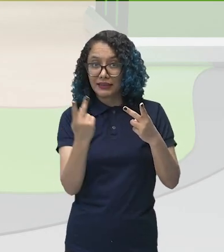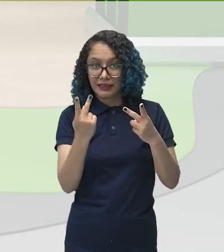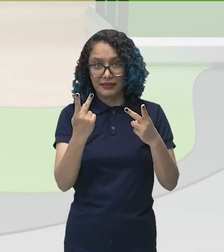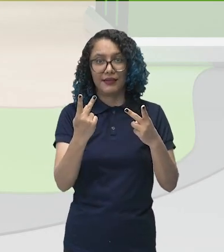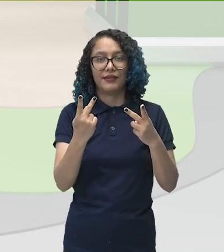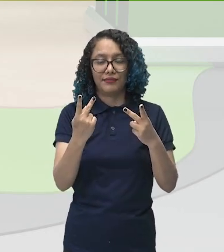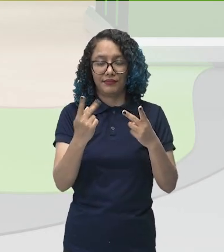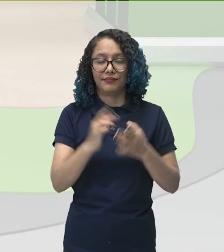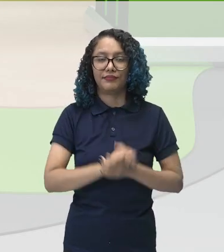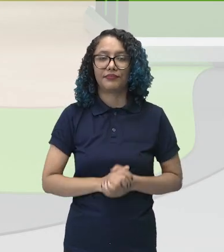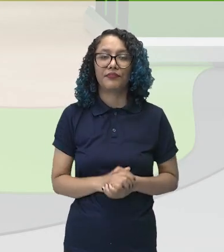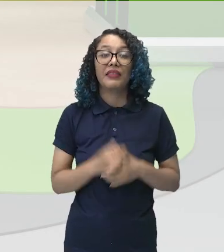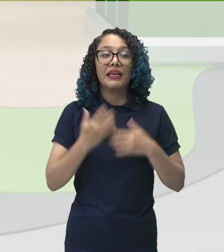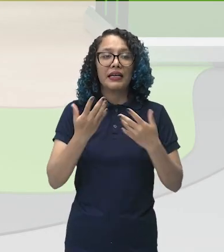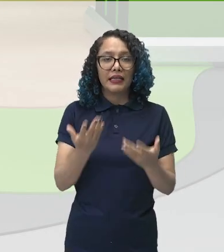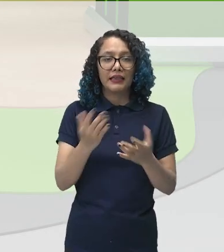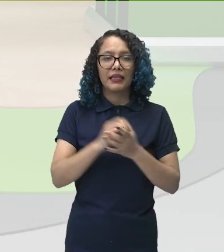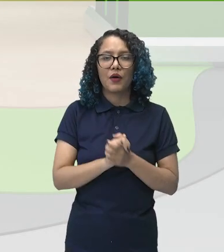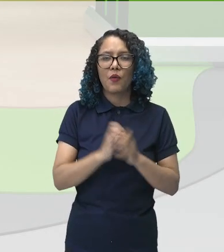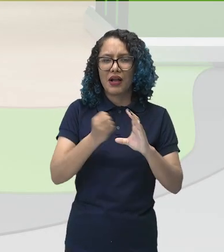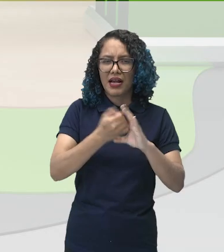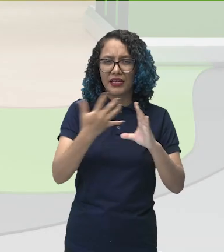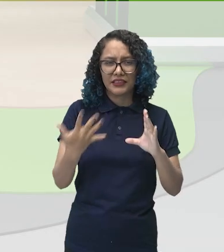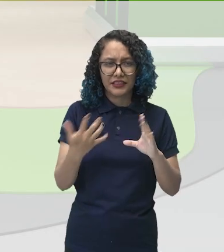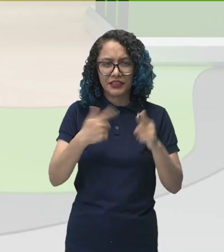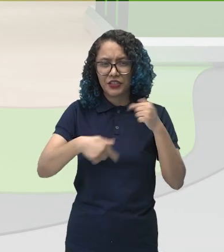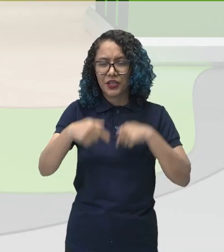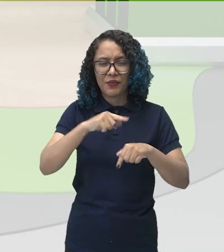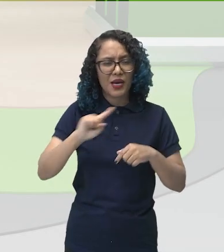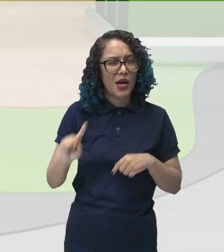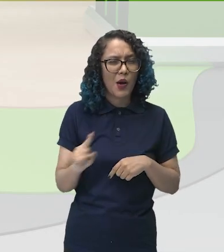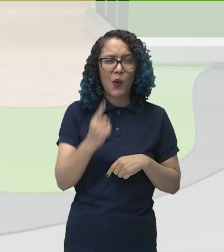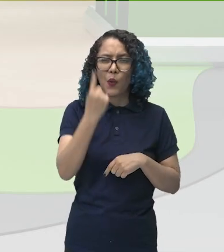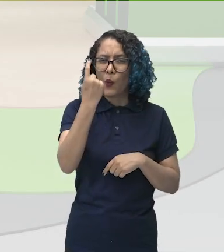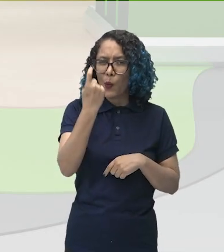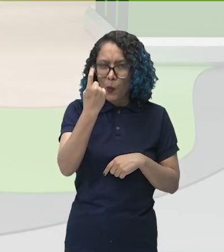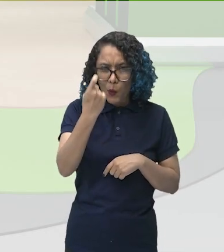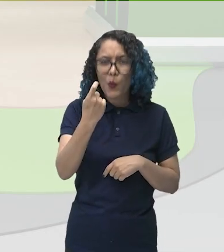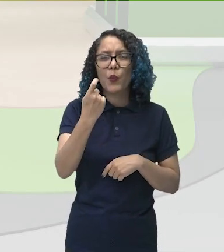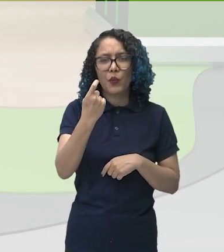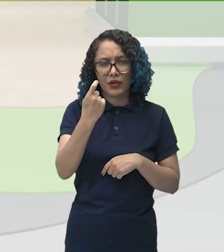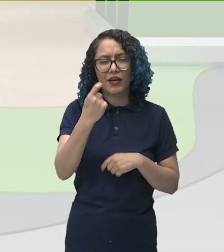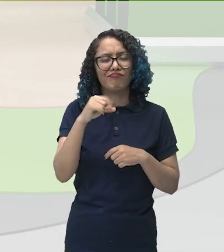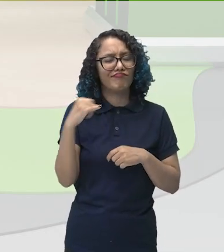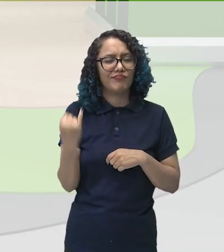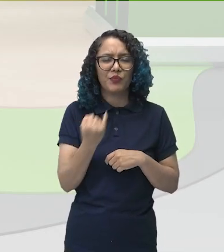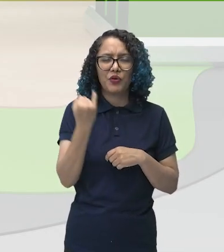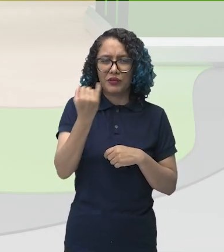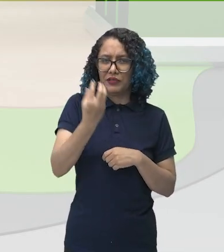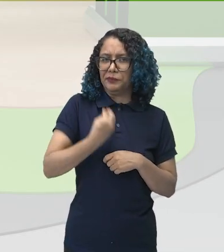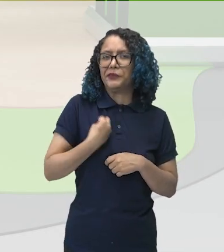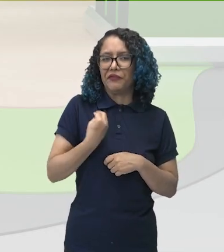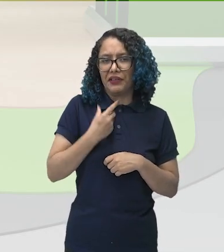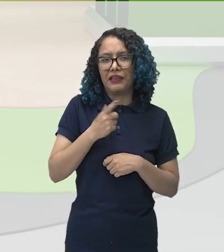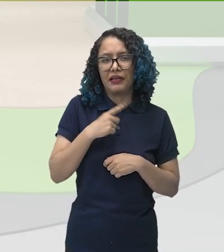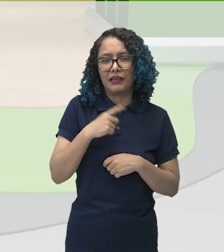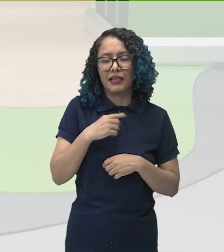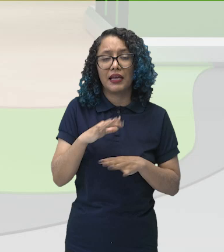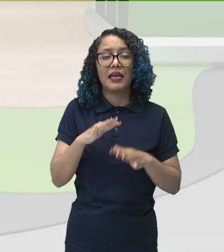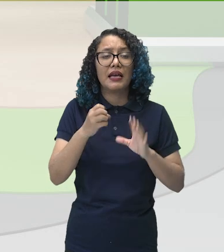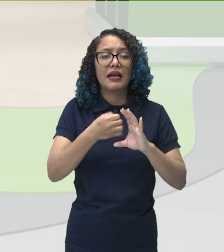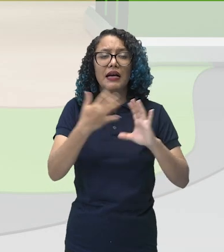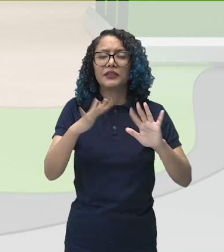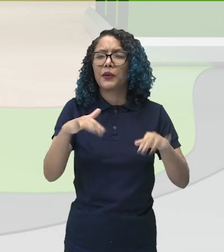então, características químicas únicas, que a tornam essencial para a vida. Quais são